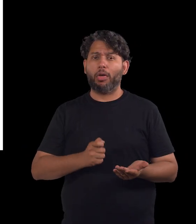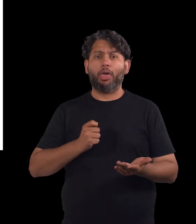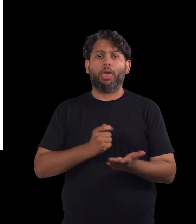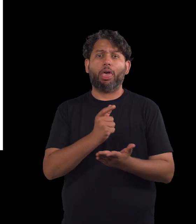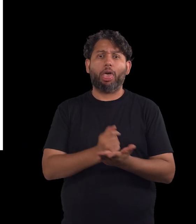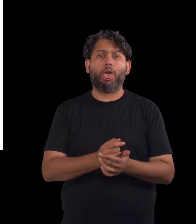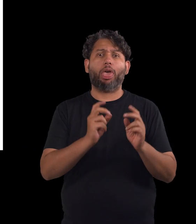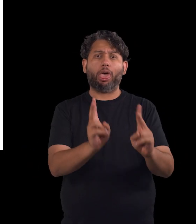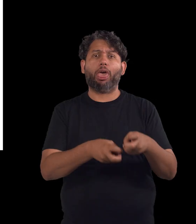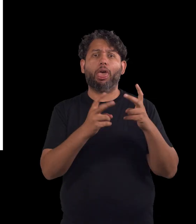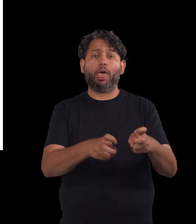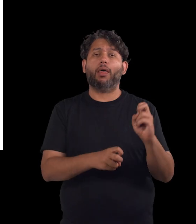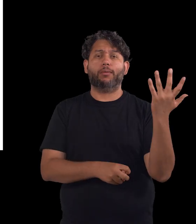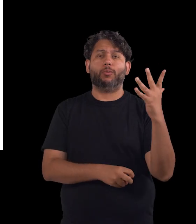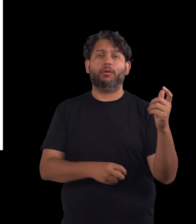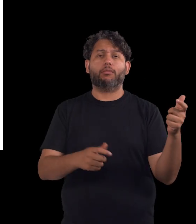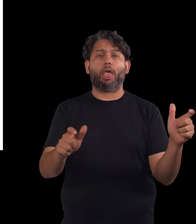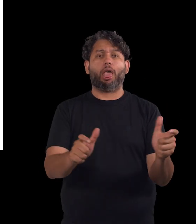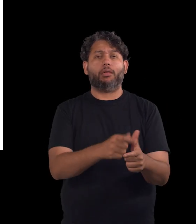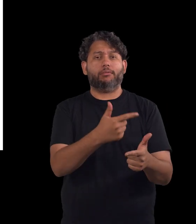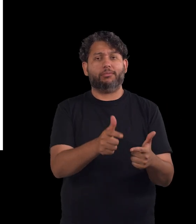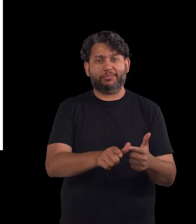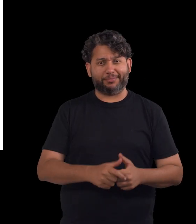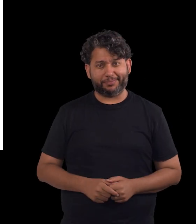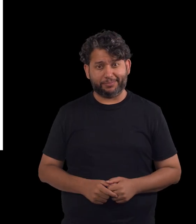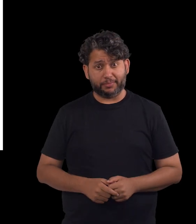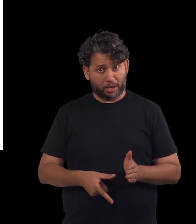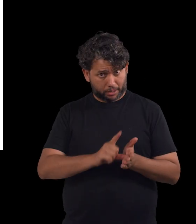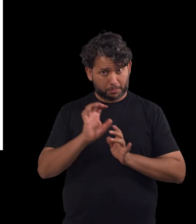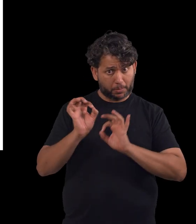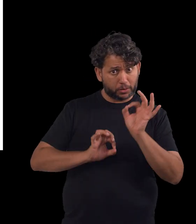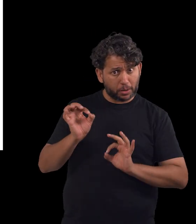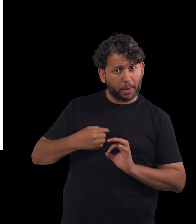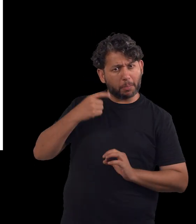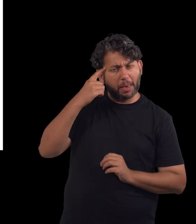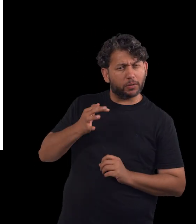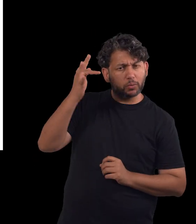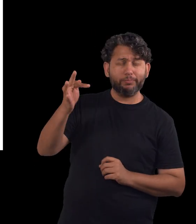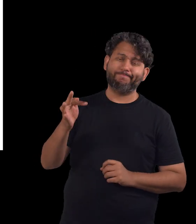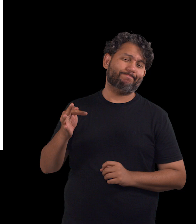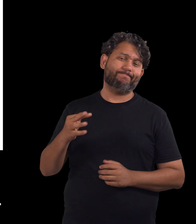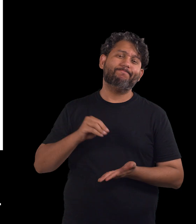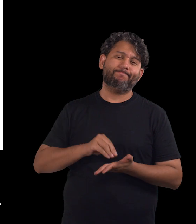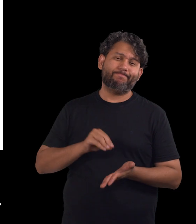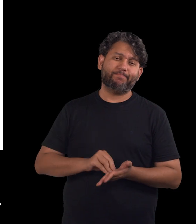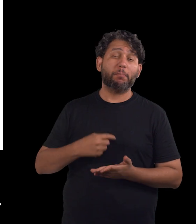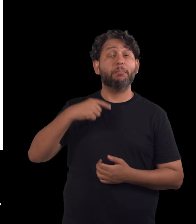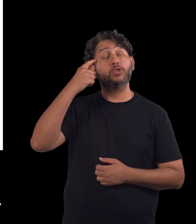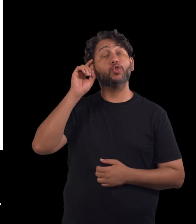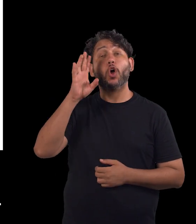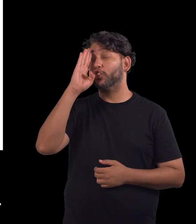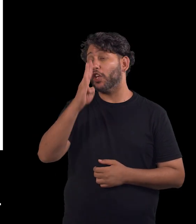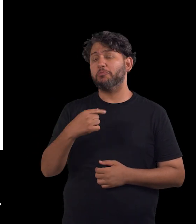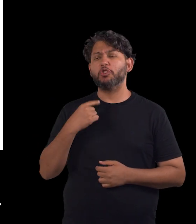dos recursos naturais. Em muitos casos, esse uso ocorreu sem planejamento de longo prazo, pensando apenas